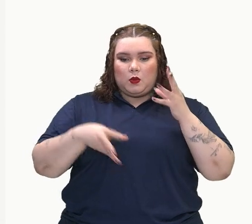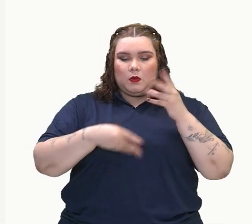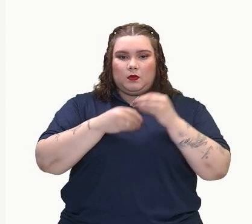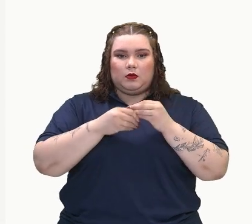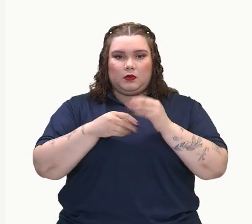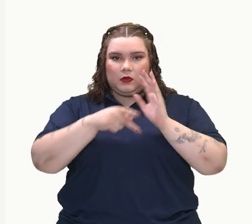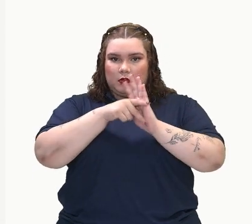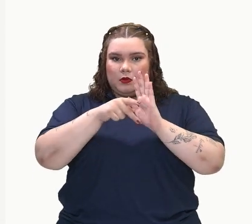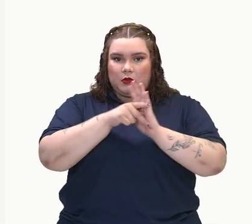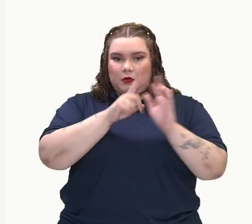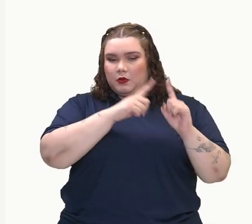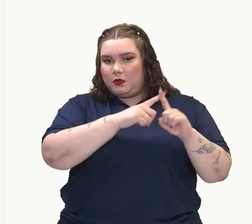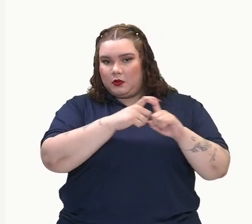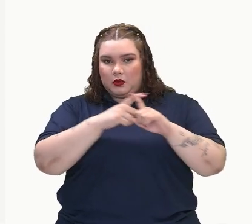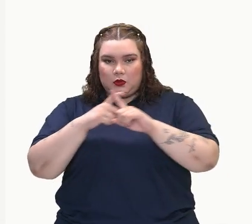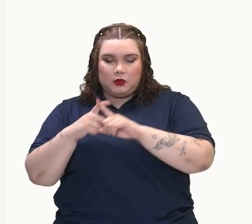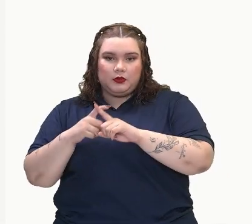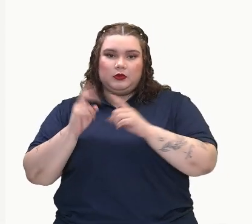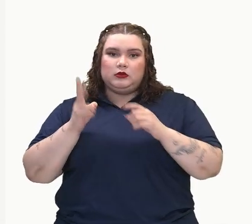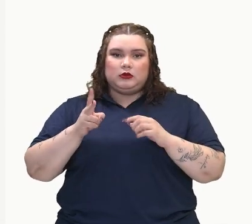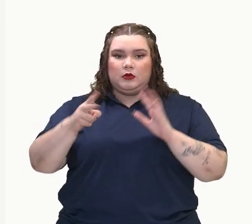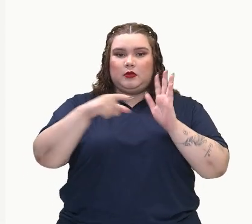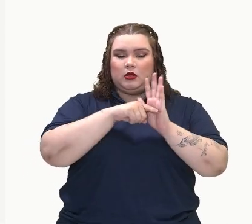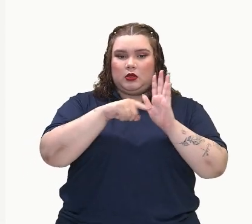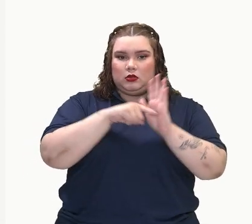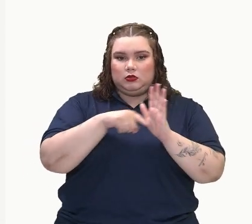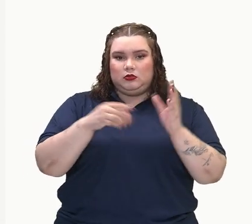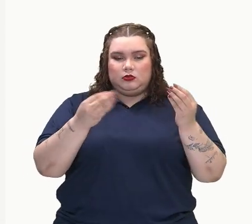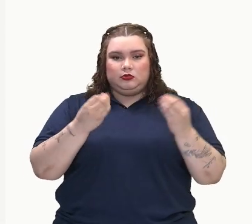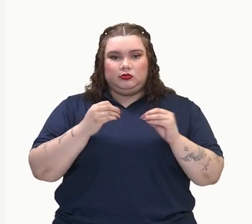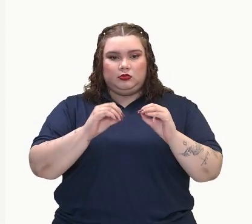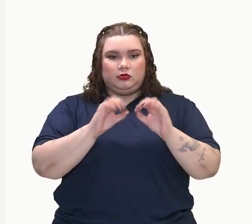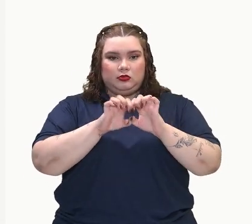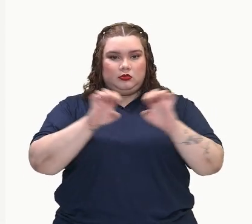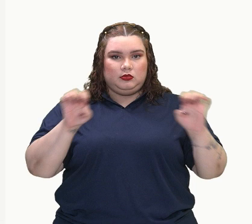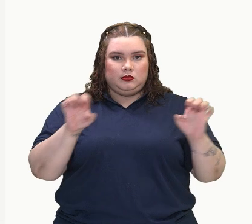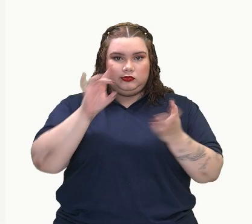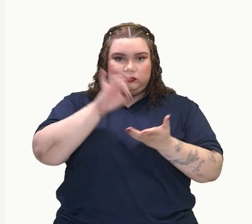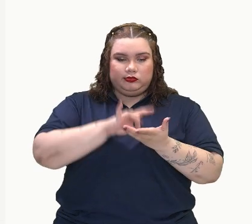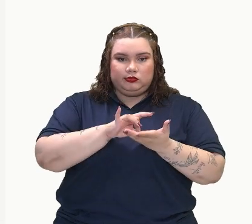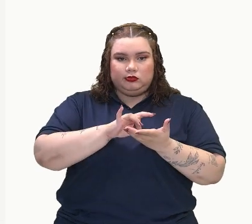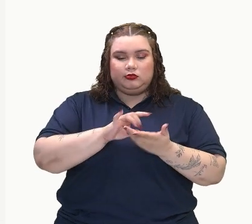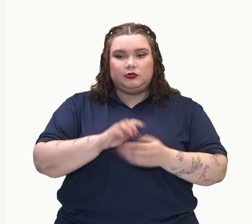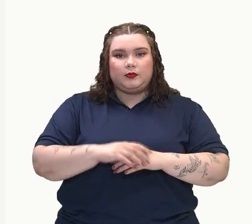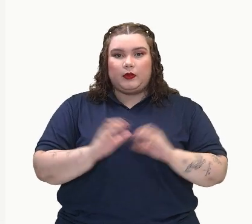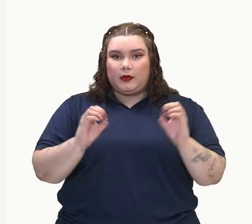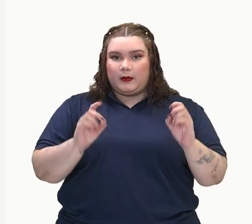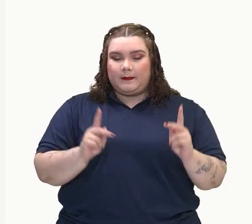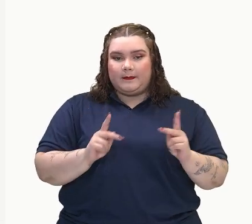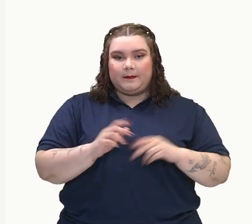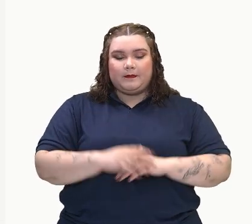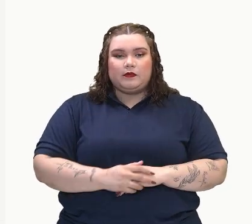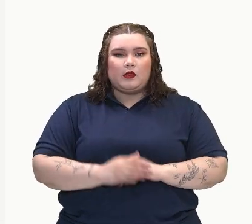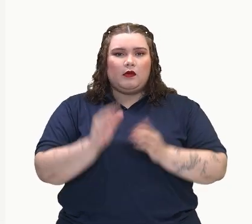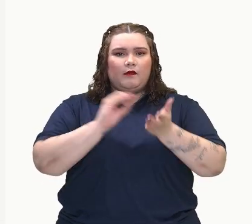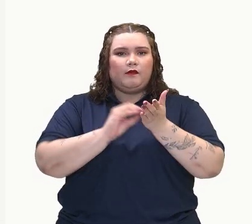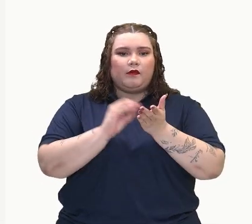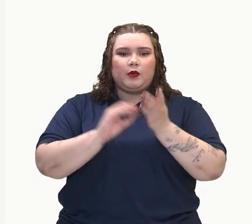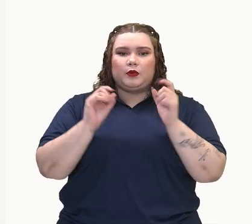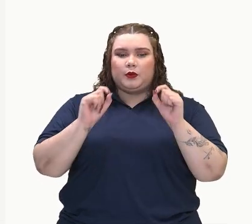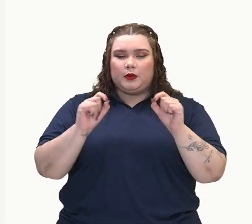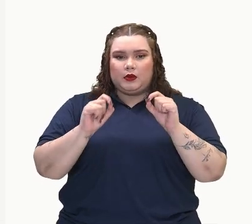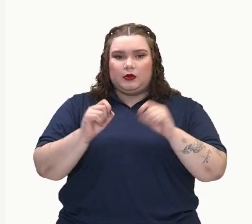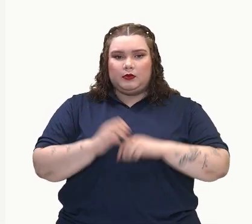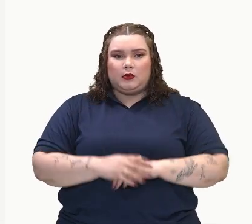quadratura do polinômio, ele sempre será negativo para poder voltar à expressão original. Beleza. O que está faltando aqui?